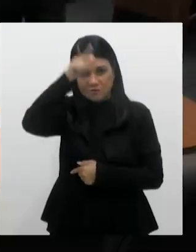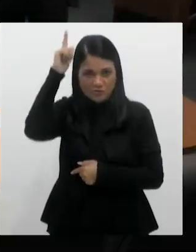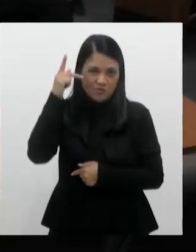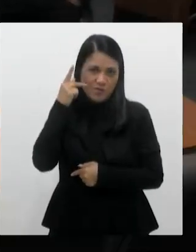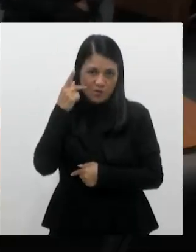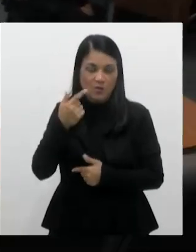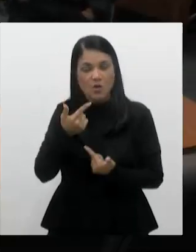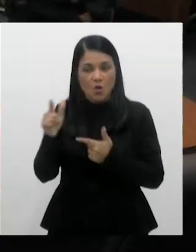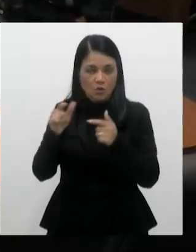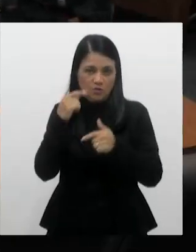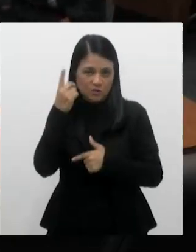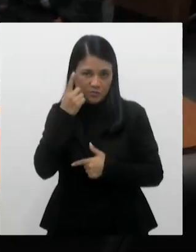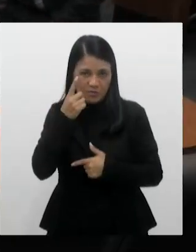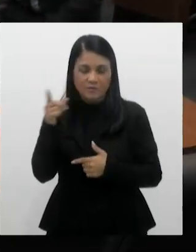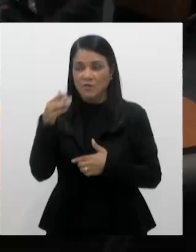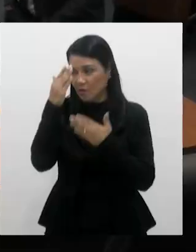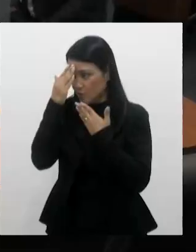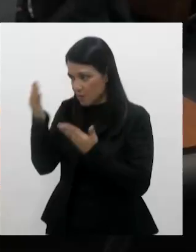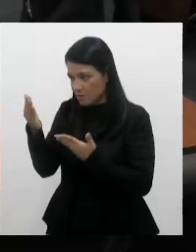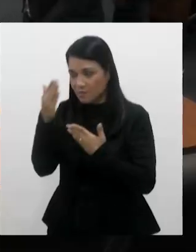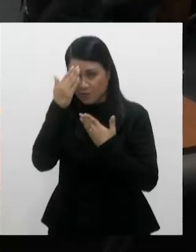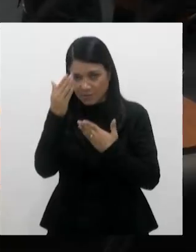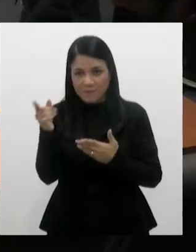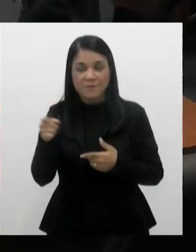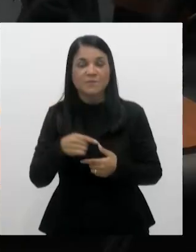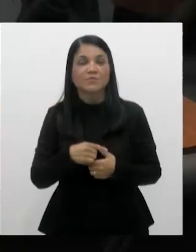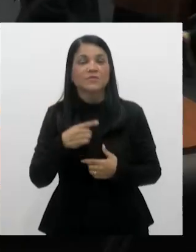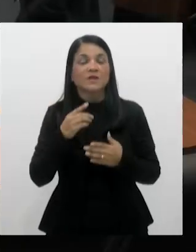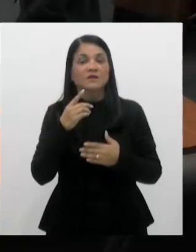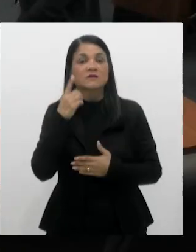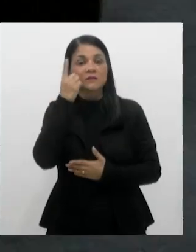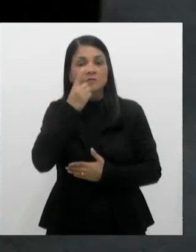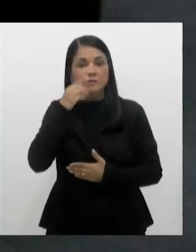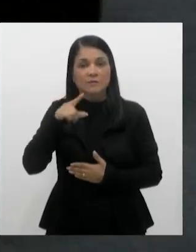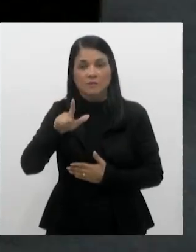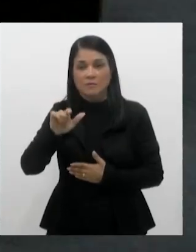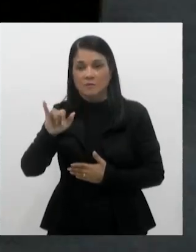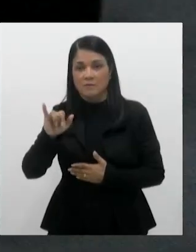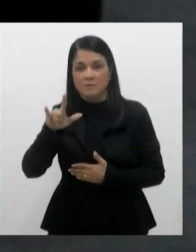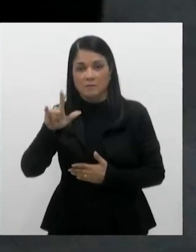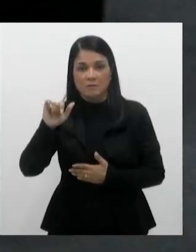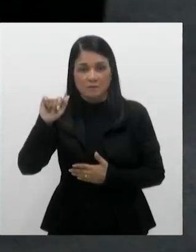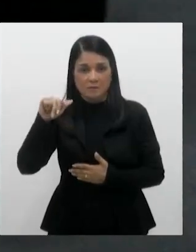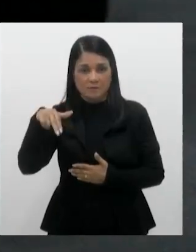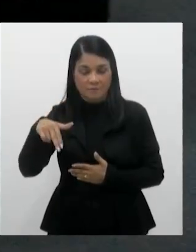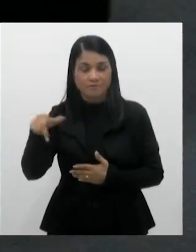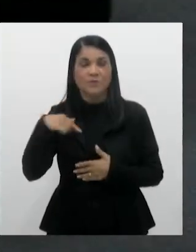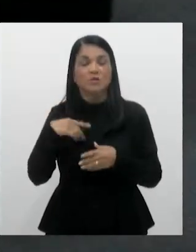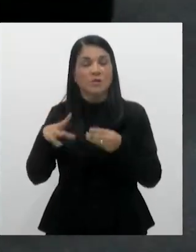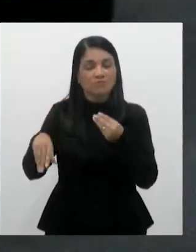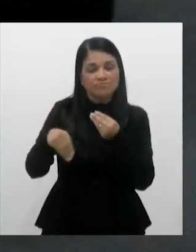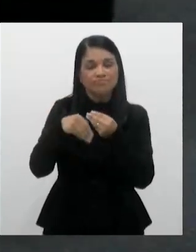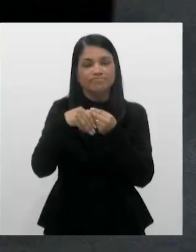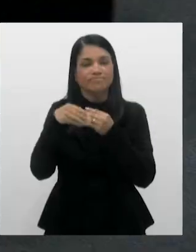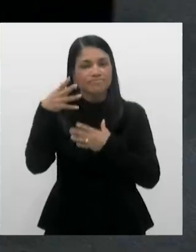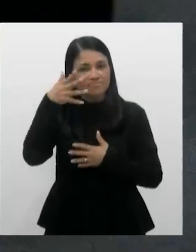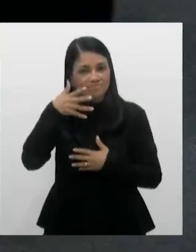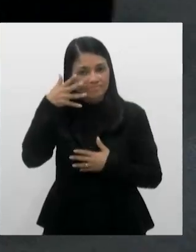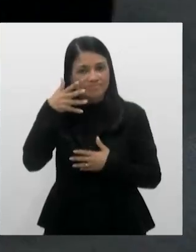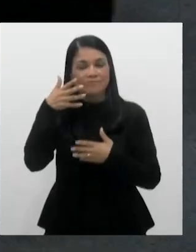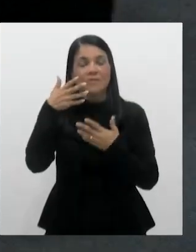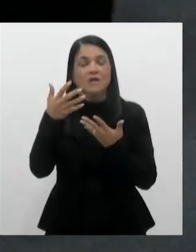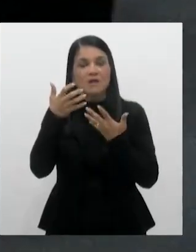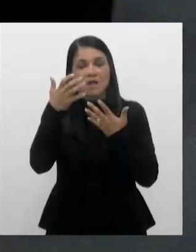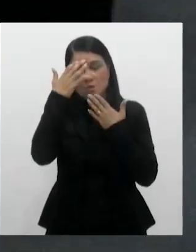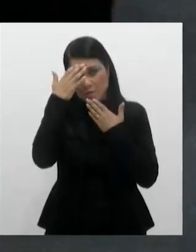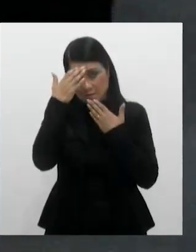Obrigado, deputado Carlos Mink. Deputada Lilian. Pela ordem, presidente, obrigada. Assim, eu queria também corroborar e